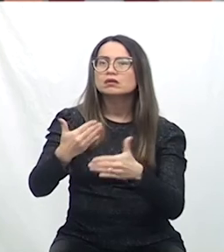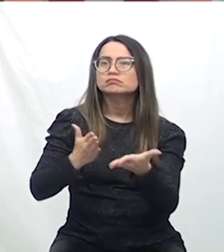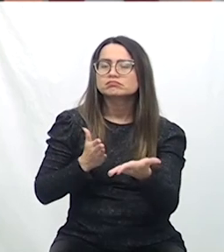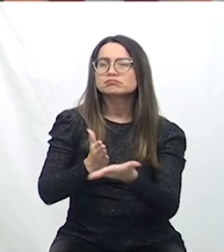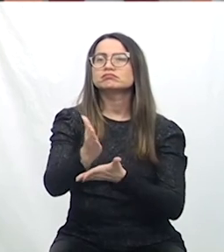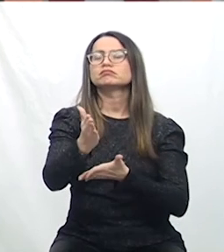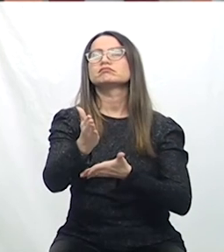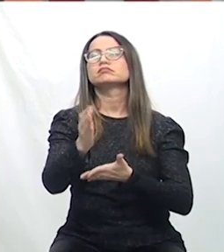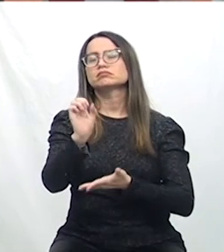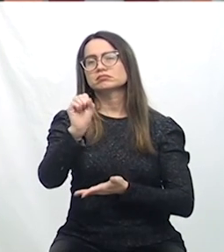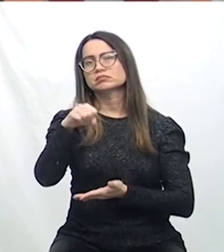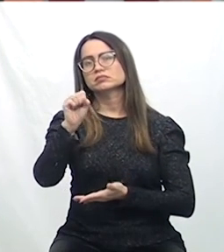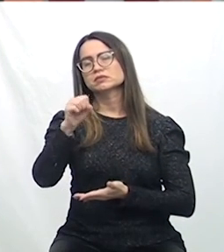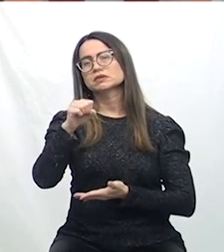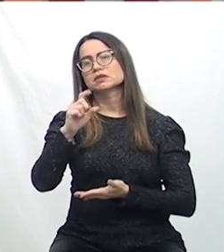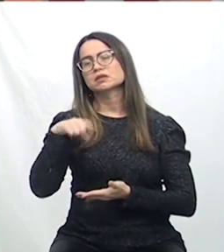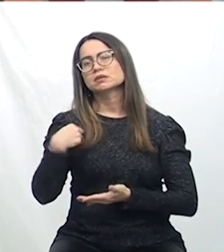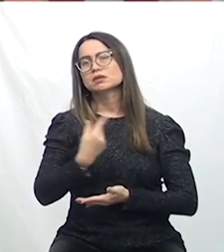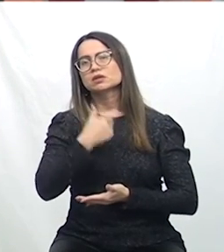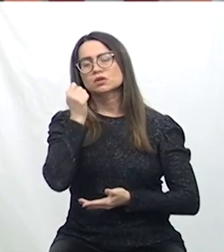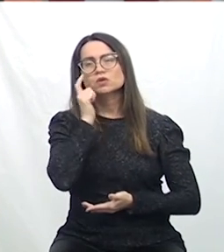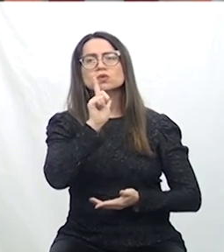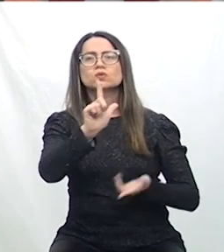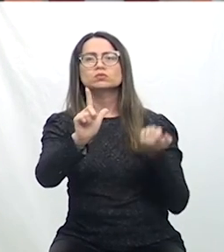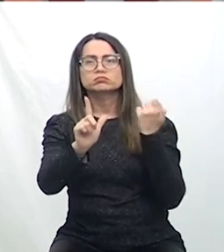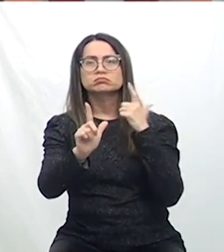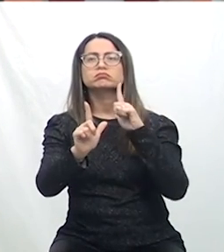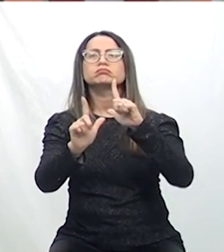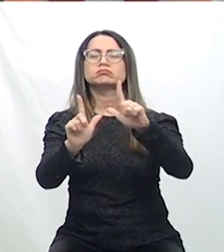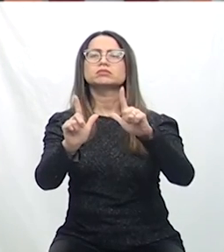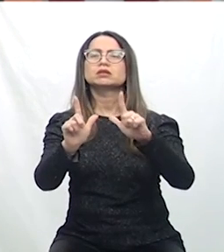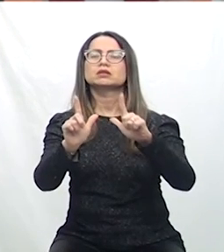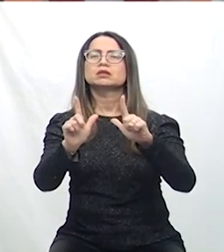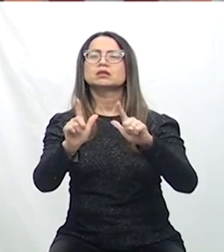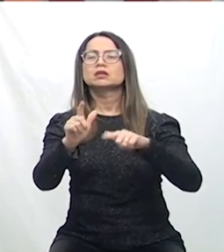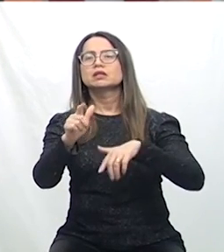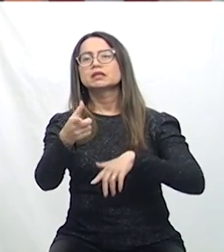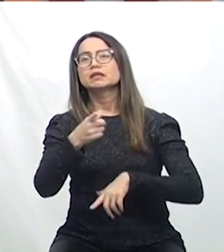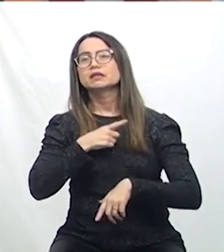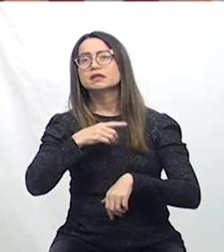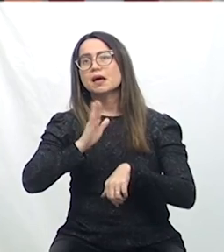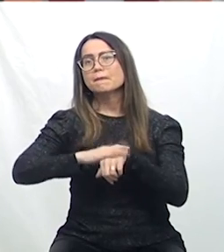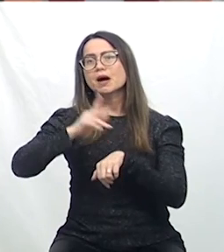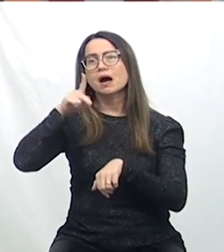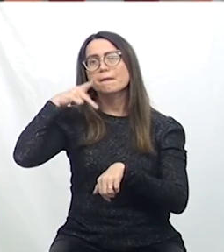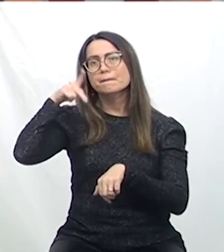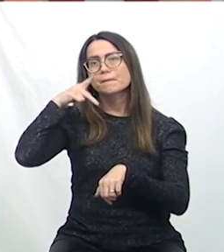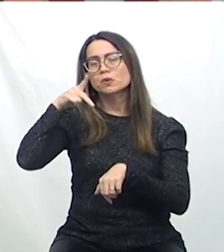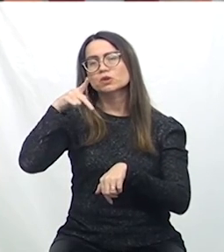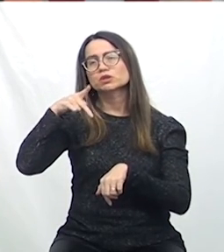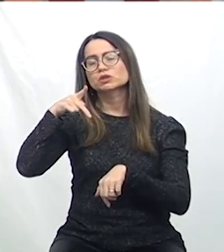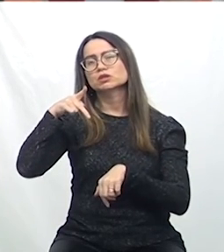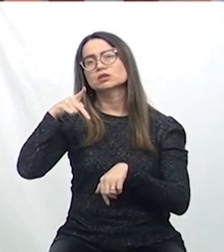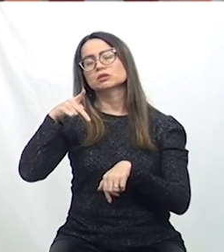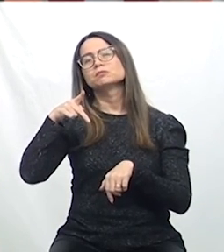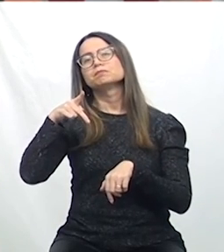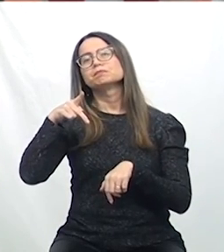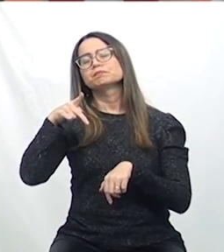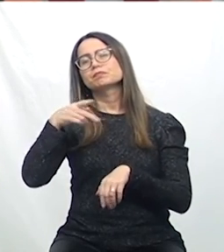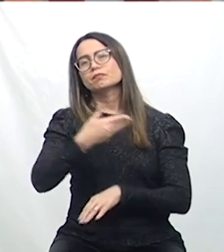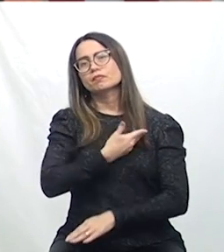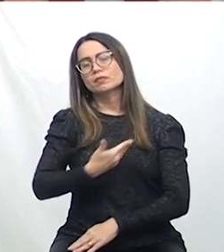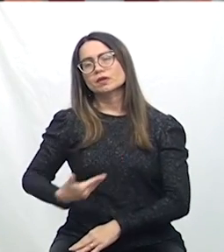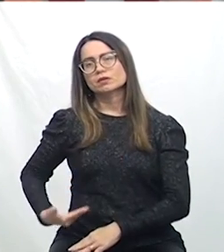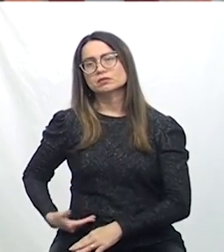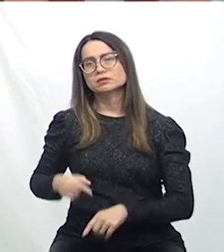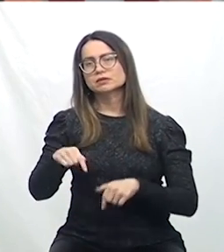muito, para alcançar e trazer mais políticas públicas para a comunidade surda. Obrigado, Bianca. Obrigado. Obrigado por estar